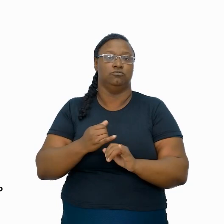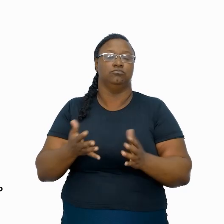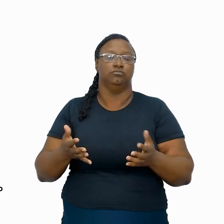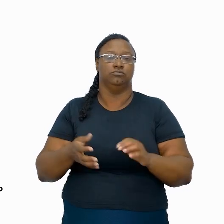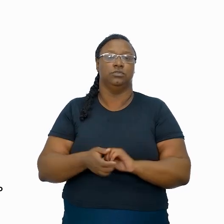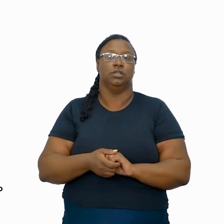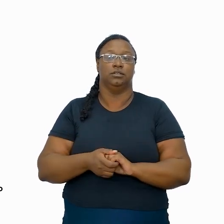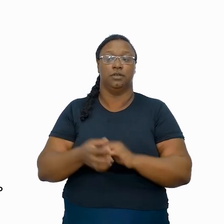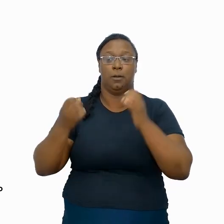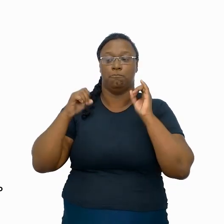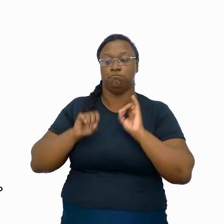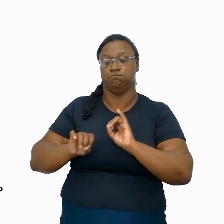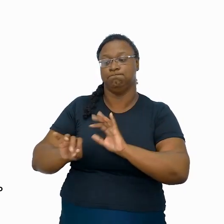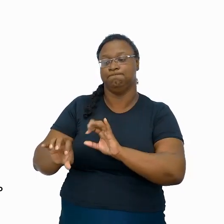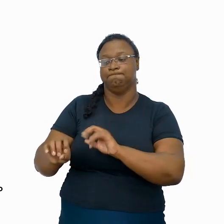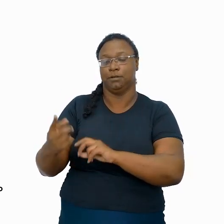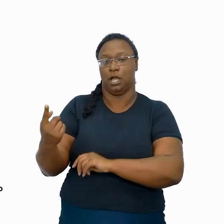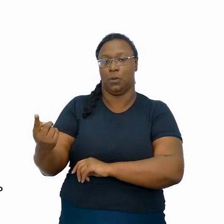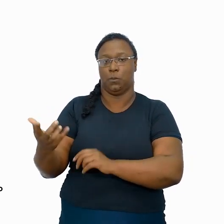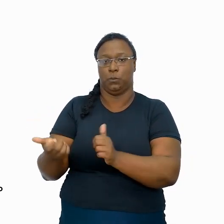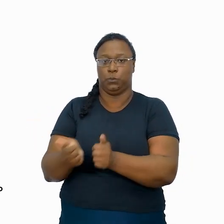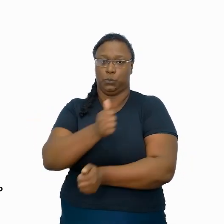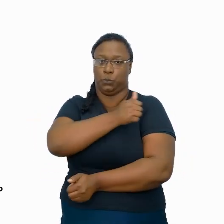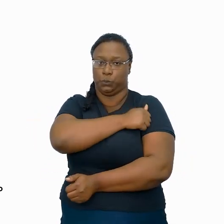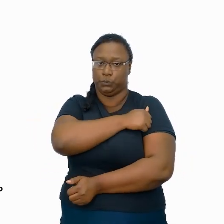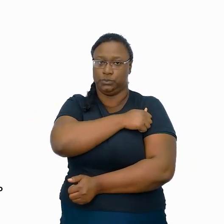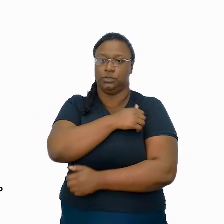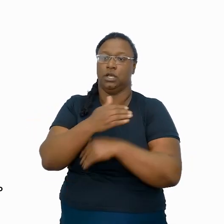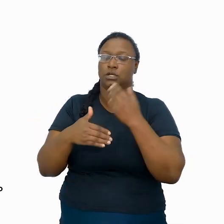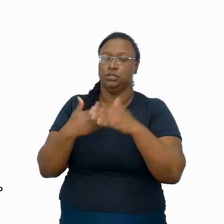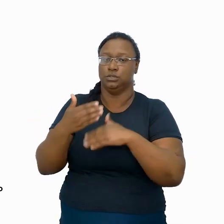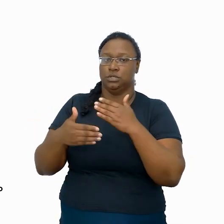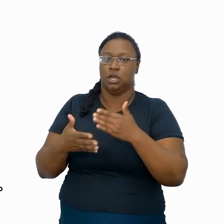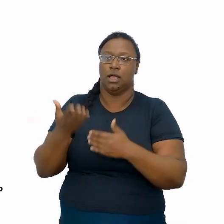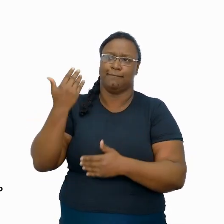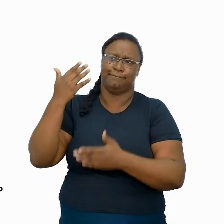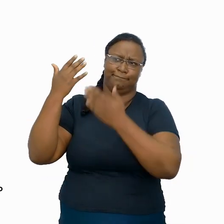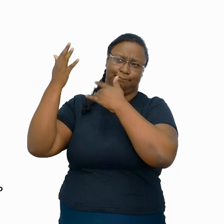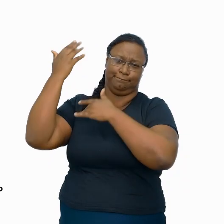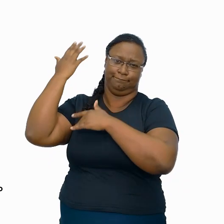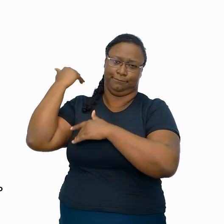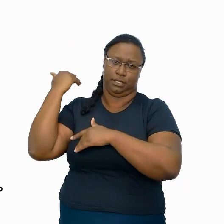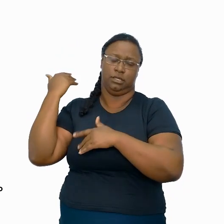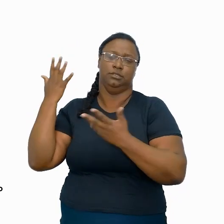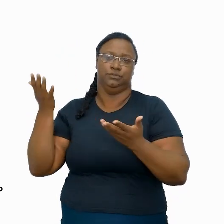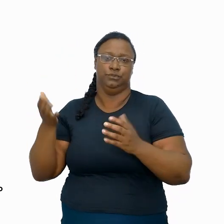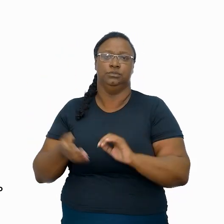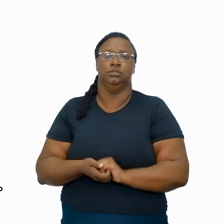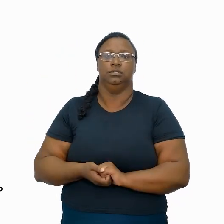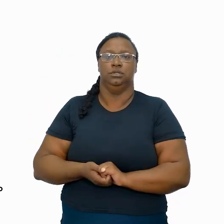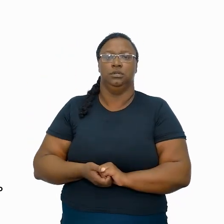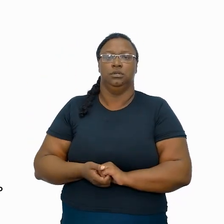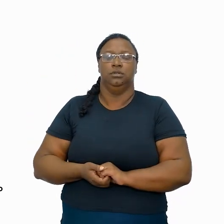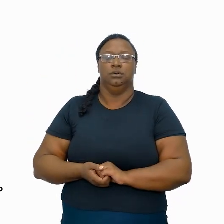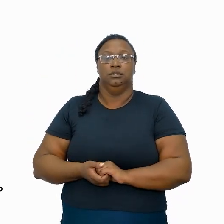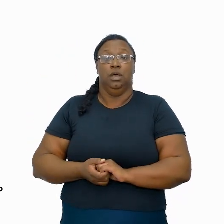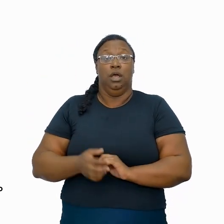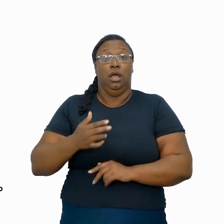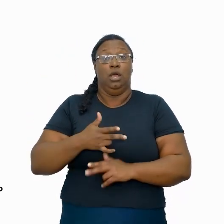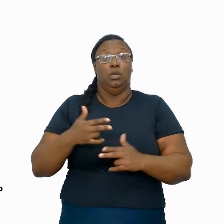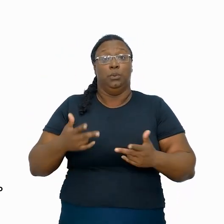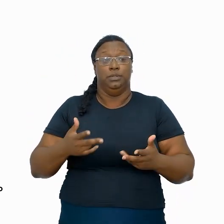para os alunos, é um material, né, que já foi produzido há algum tempo, então tem